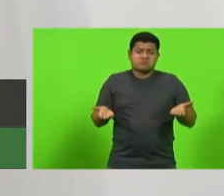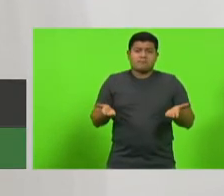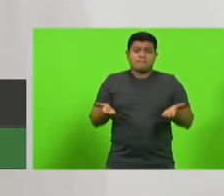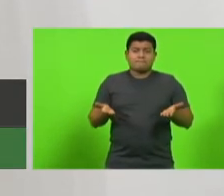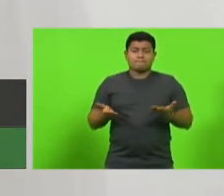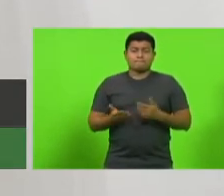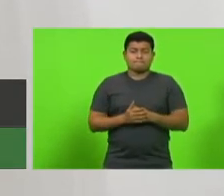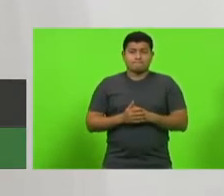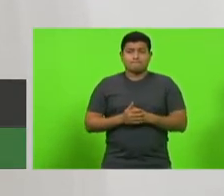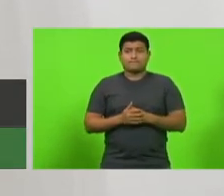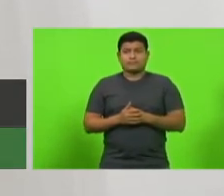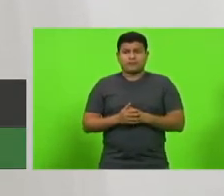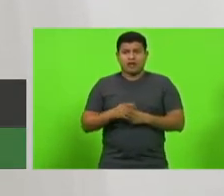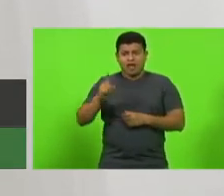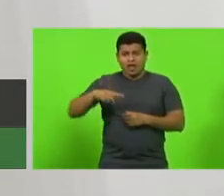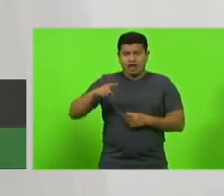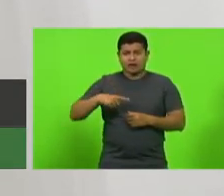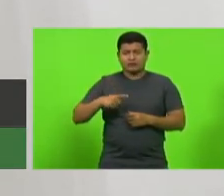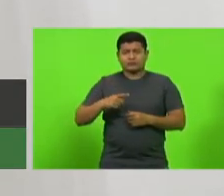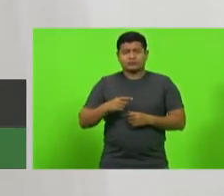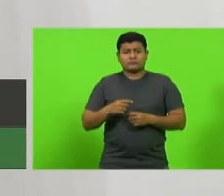sabemos? Será que é por isso que ficamos